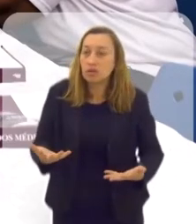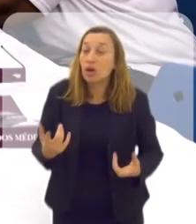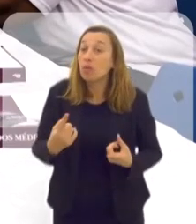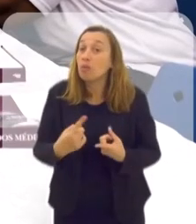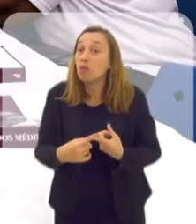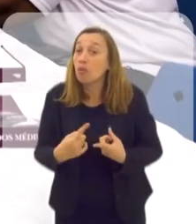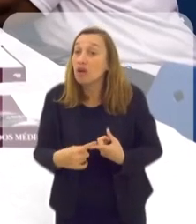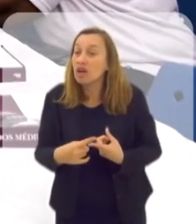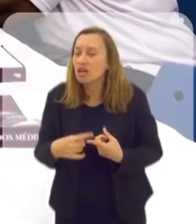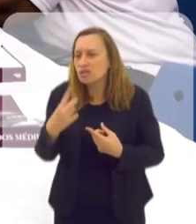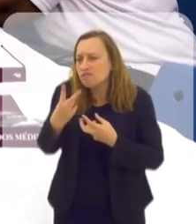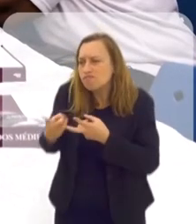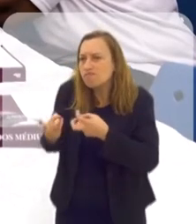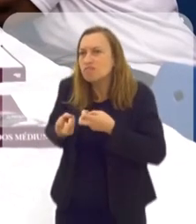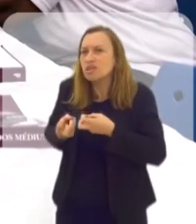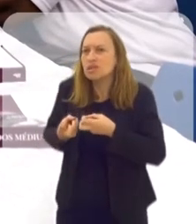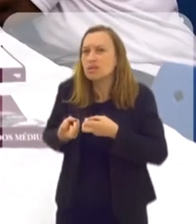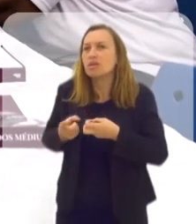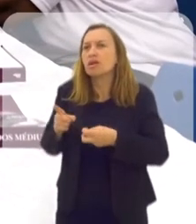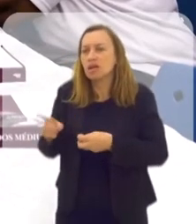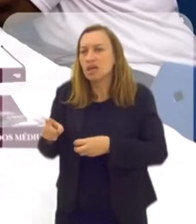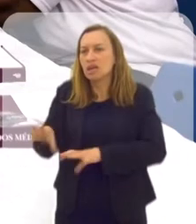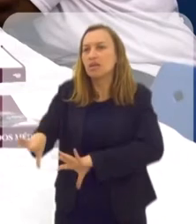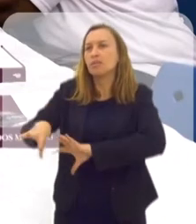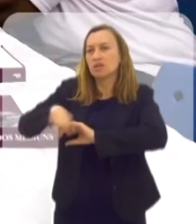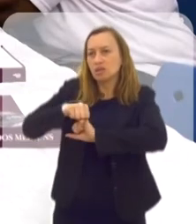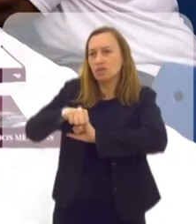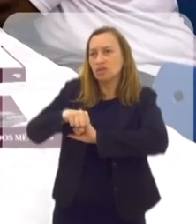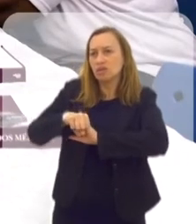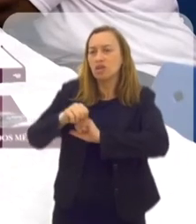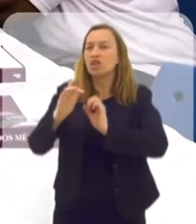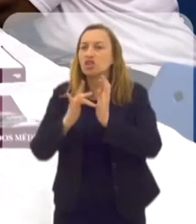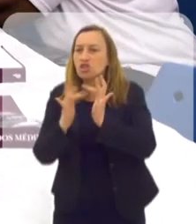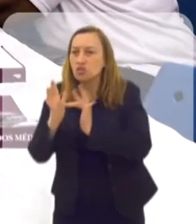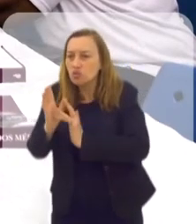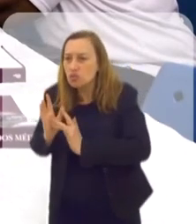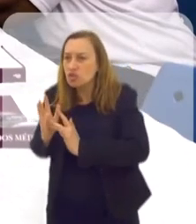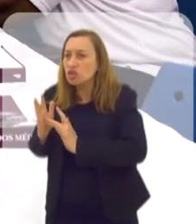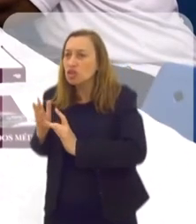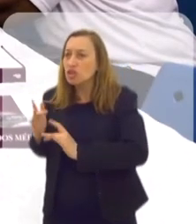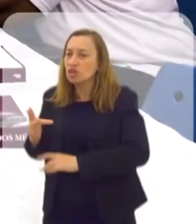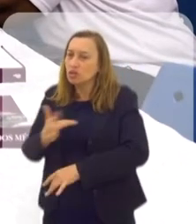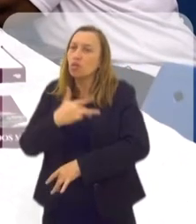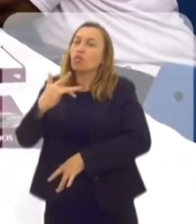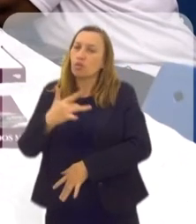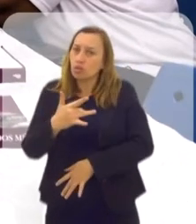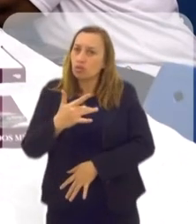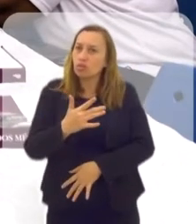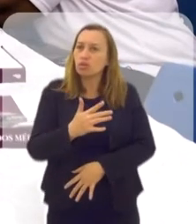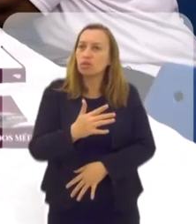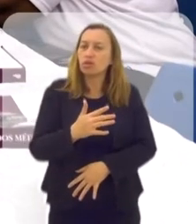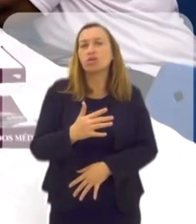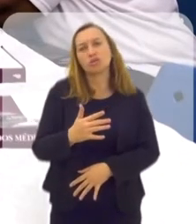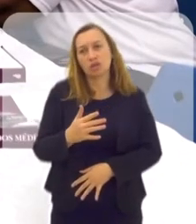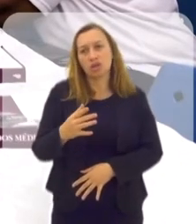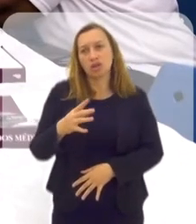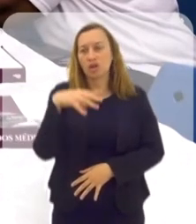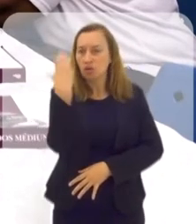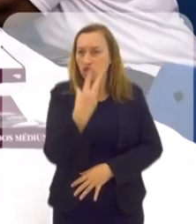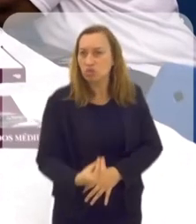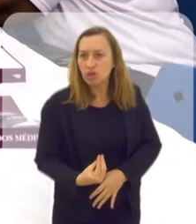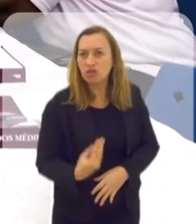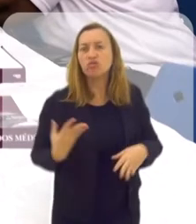relação a isso, porque ali a gente percebeu, Que eles absorviam. absorveram, Jesus tinha chegado àquele coração, né? A luz